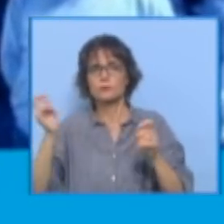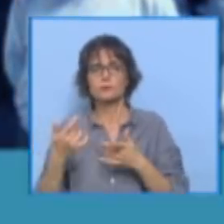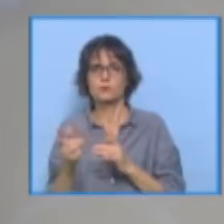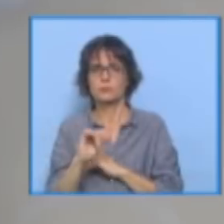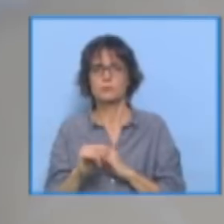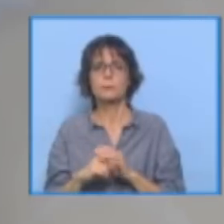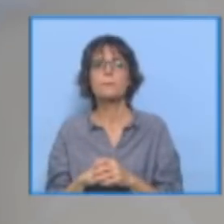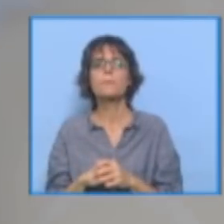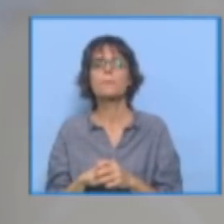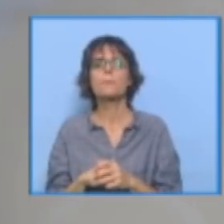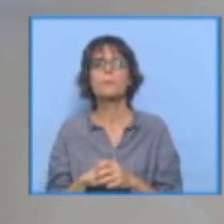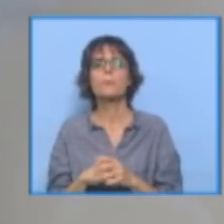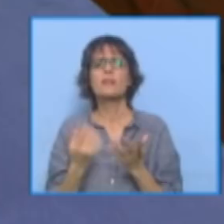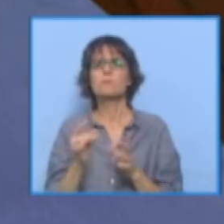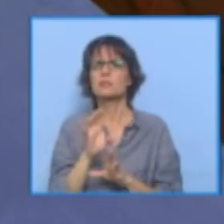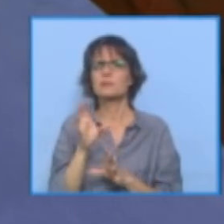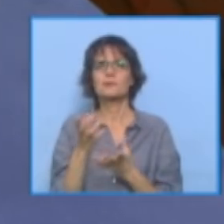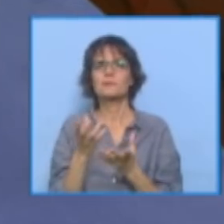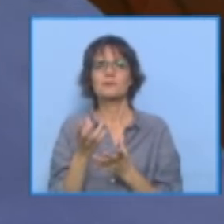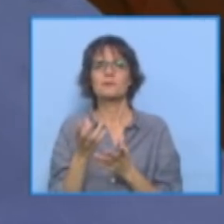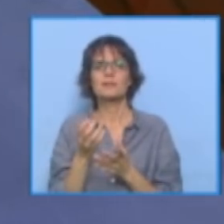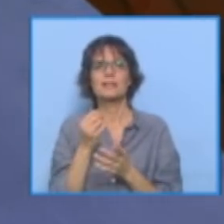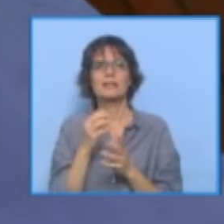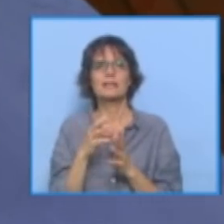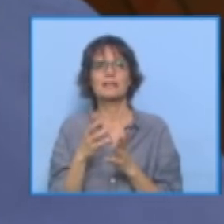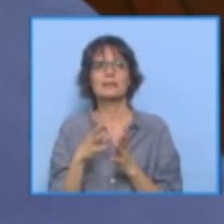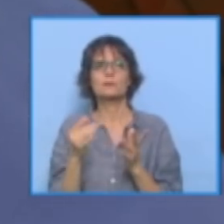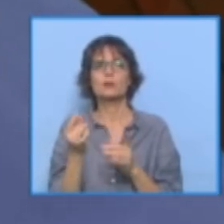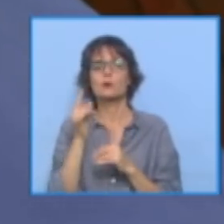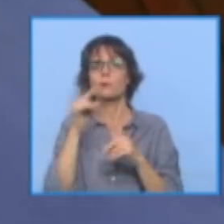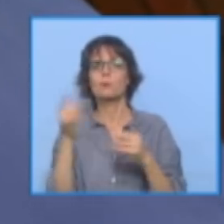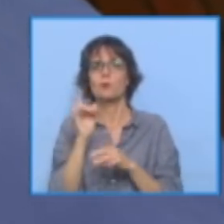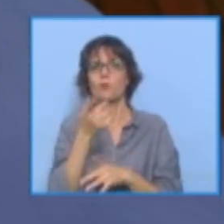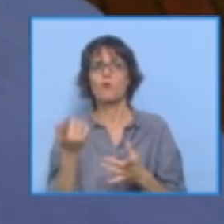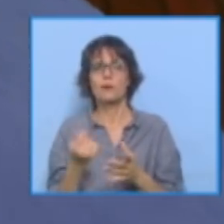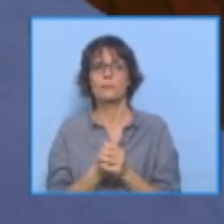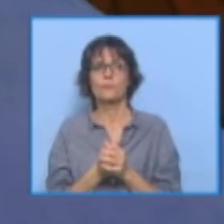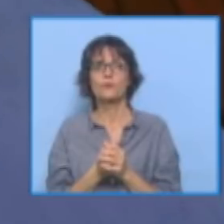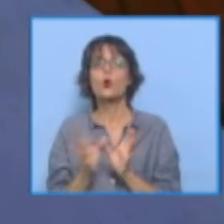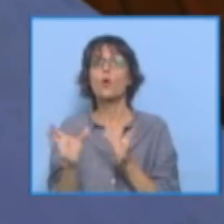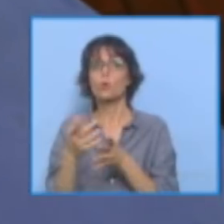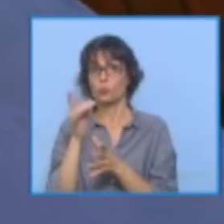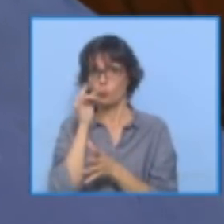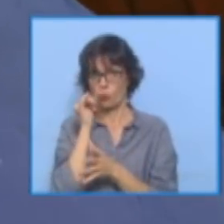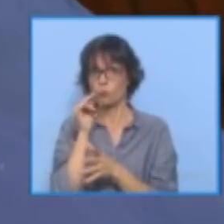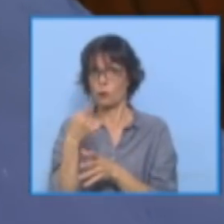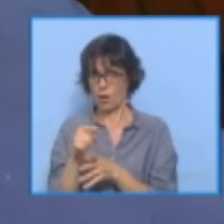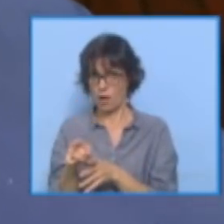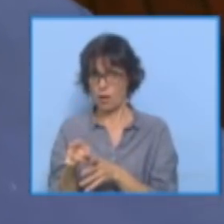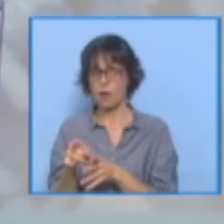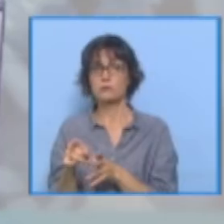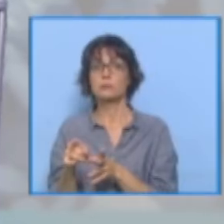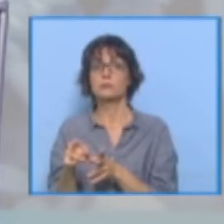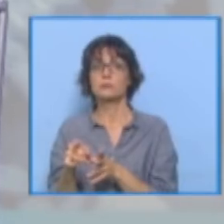músicas são as que elas apresentam? Elas e eles, porque há também um grupo masculino, grupo não é? Masculino, efetivamente, que